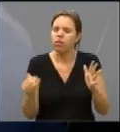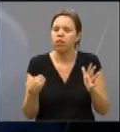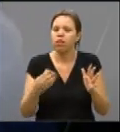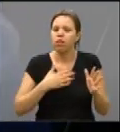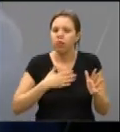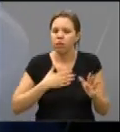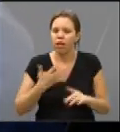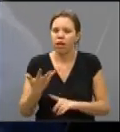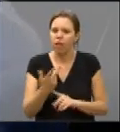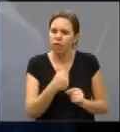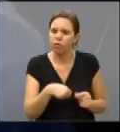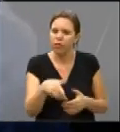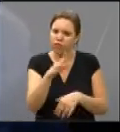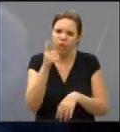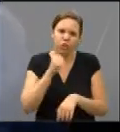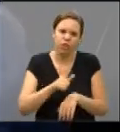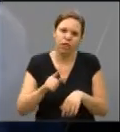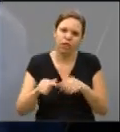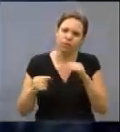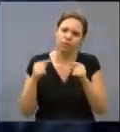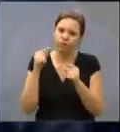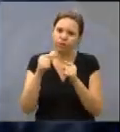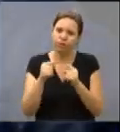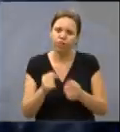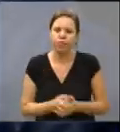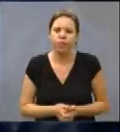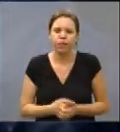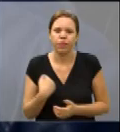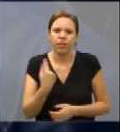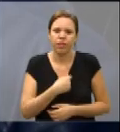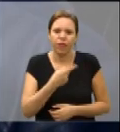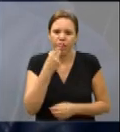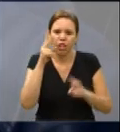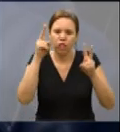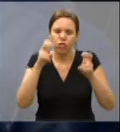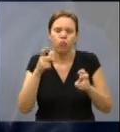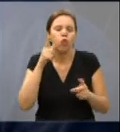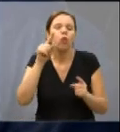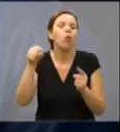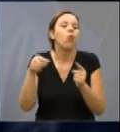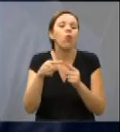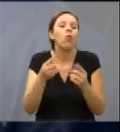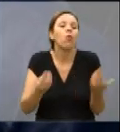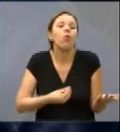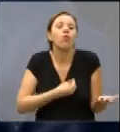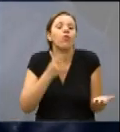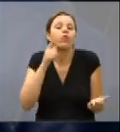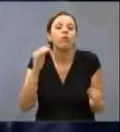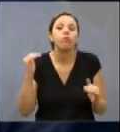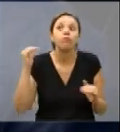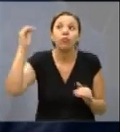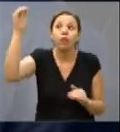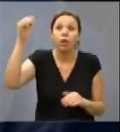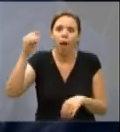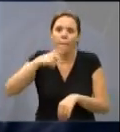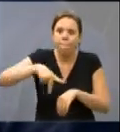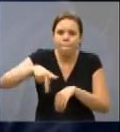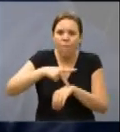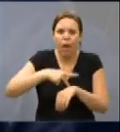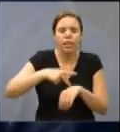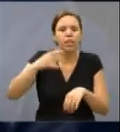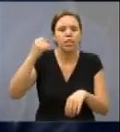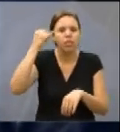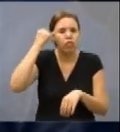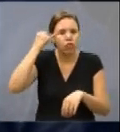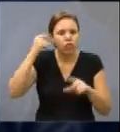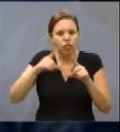minha arte para você conseguir chegar lá. A gente estava falando sobre chegar lá. Você chegou lá no Japão, foi longe